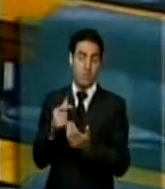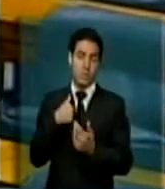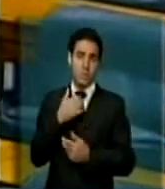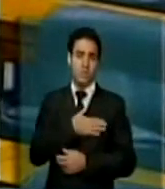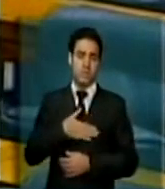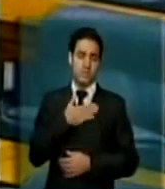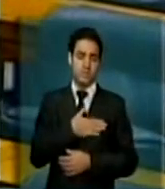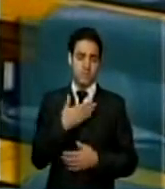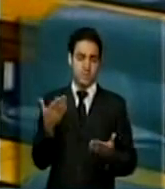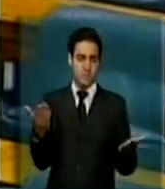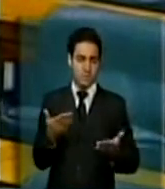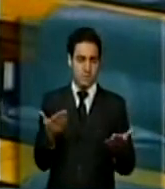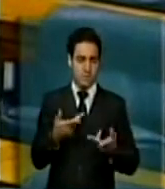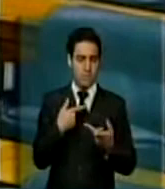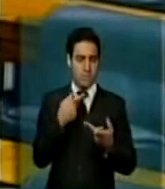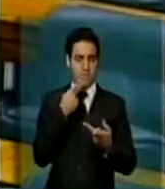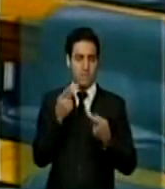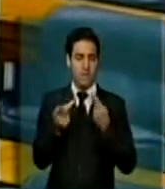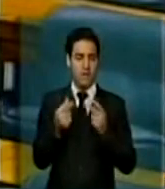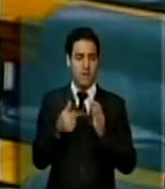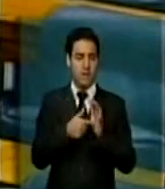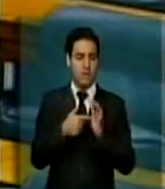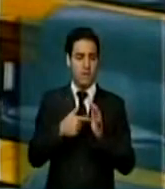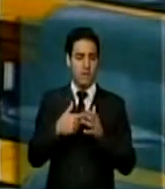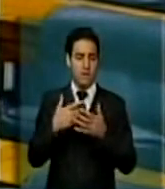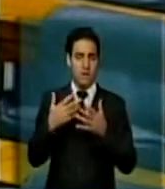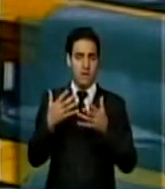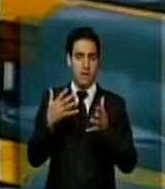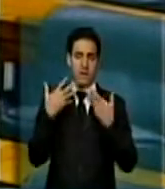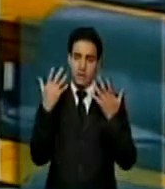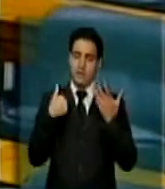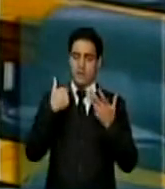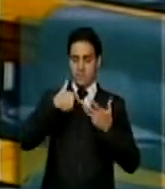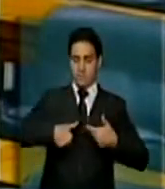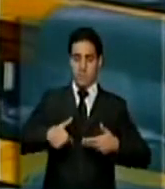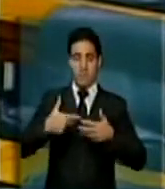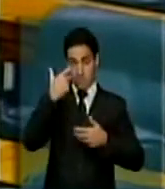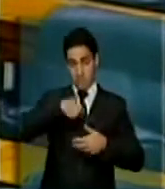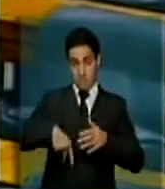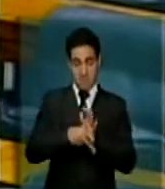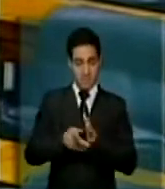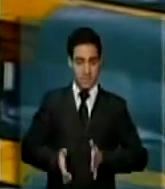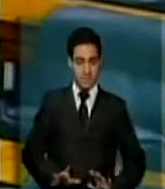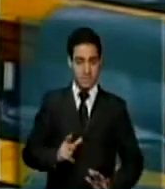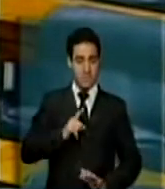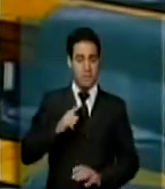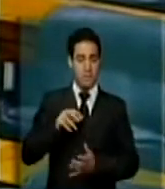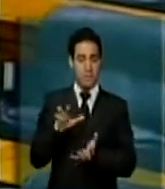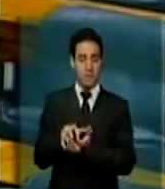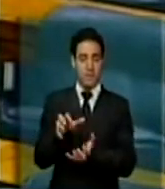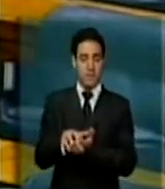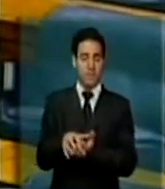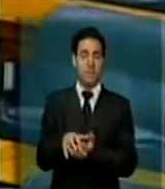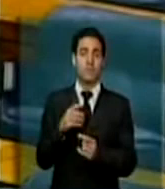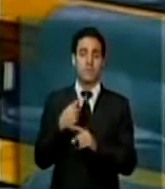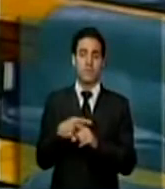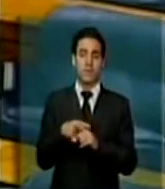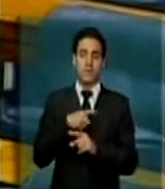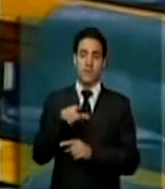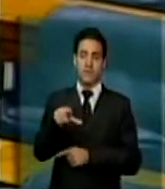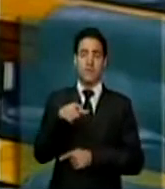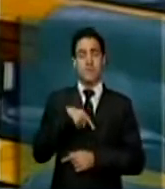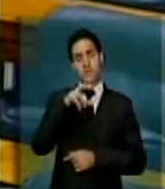nesse instante, registrar a alegria, como pernambucano, de compartilhar dos